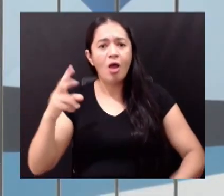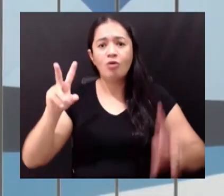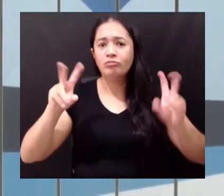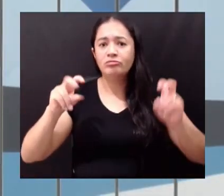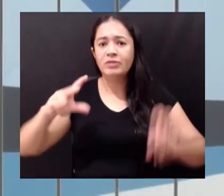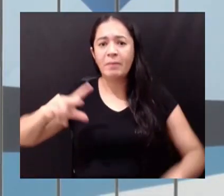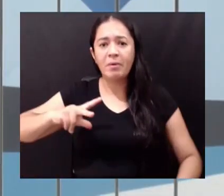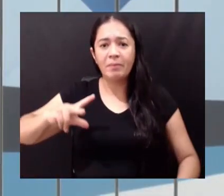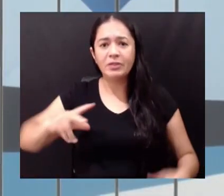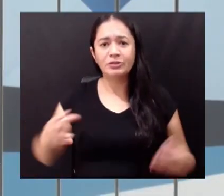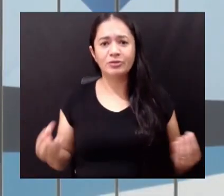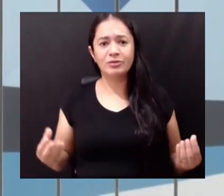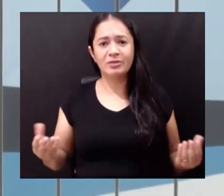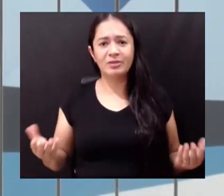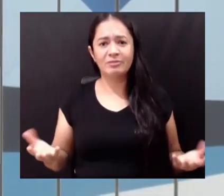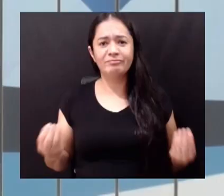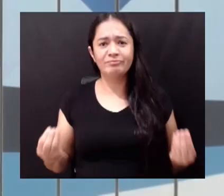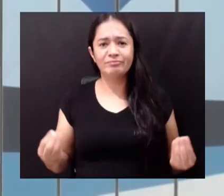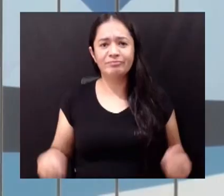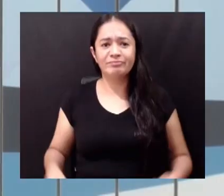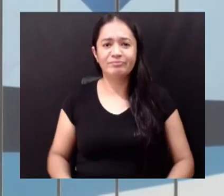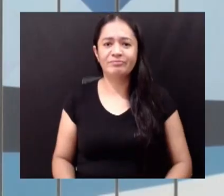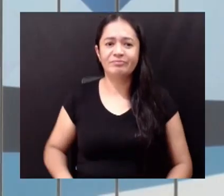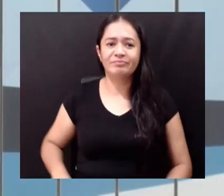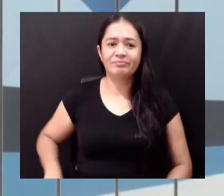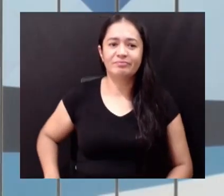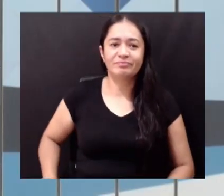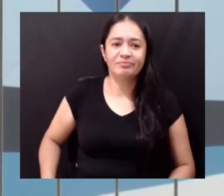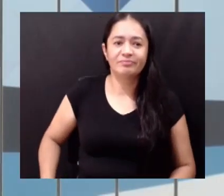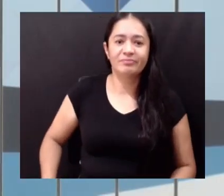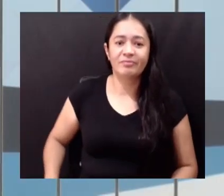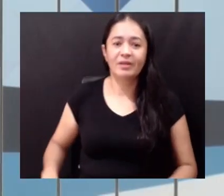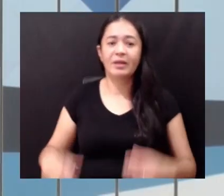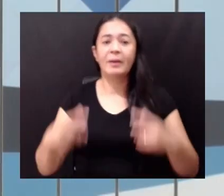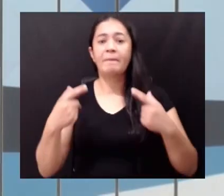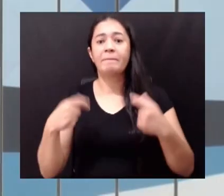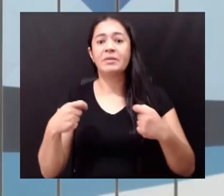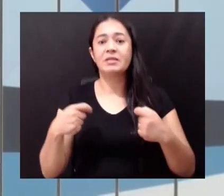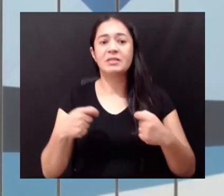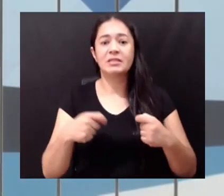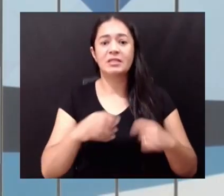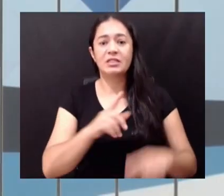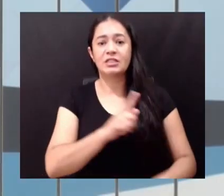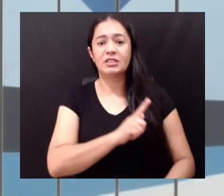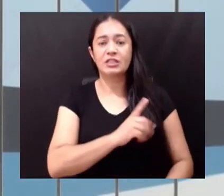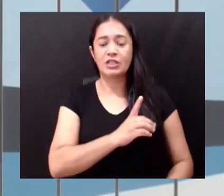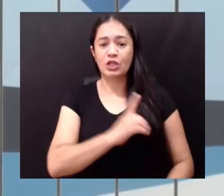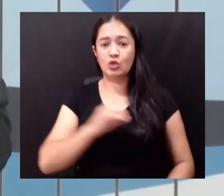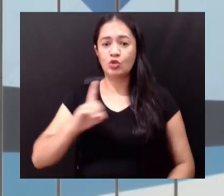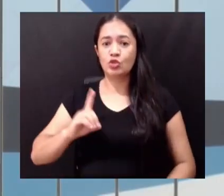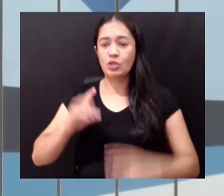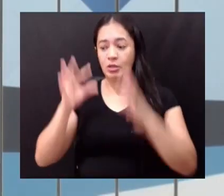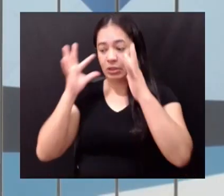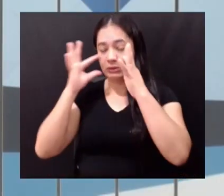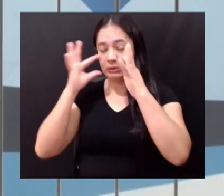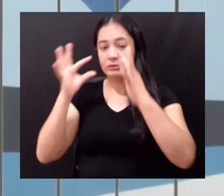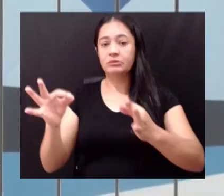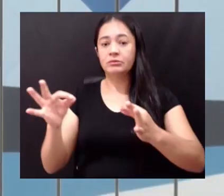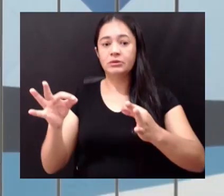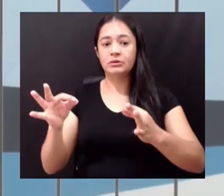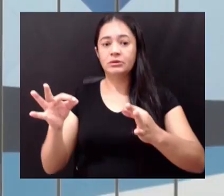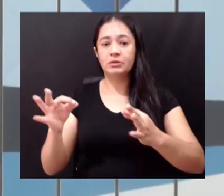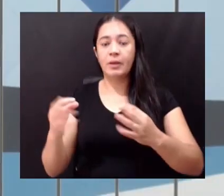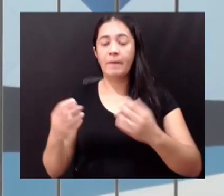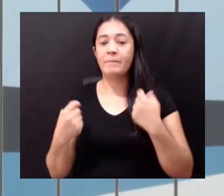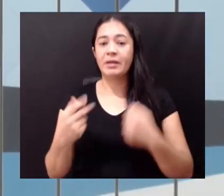né? Então, é necessário que os gestores olhem para isso de uma forma mais atenta, né? Então, é como se fosse uma reintegração desses